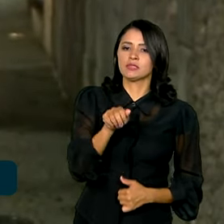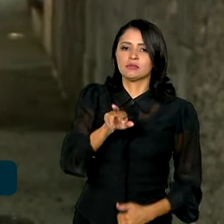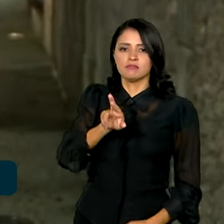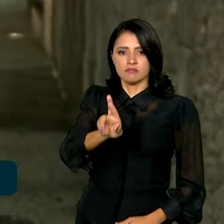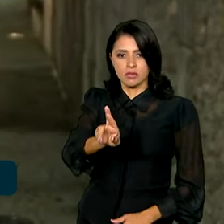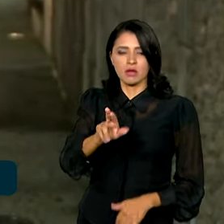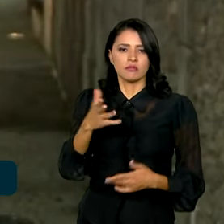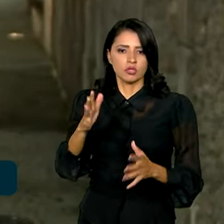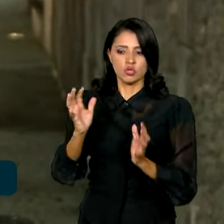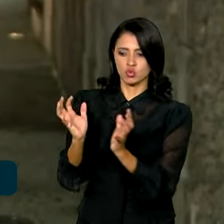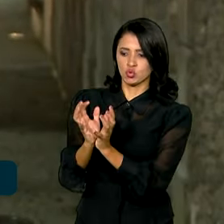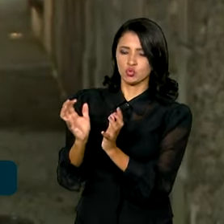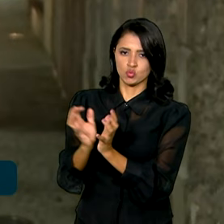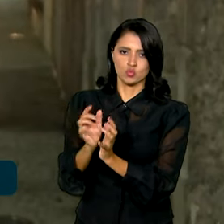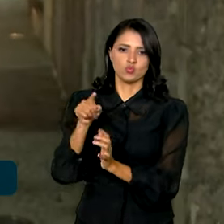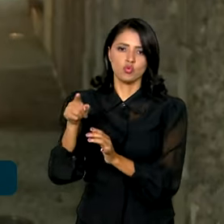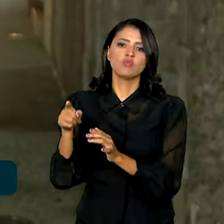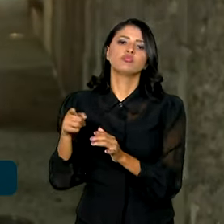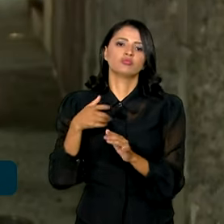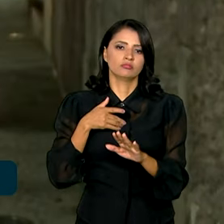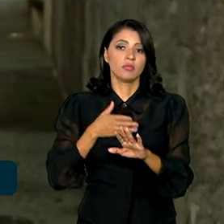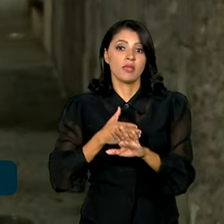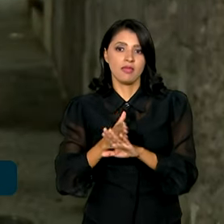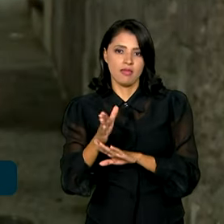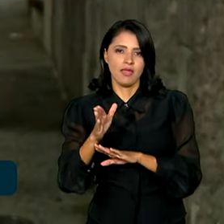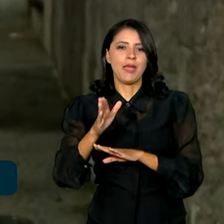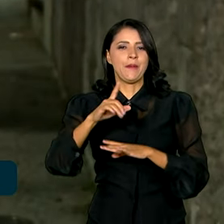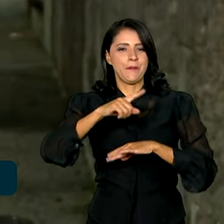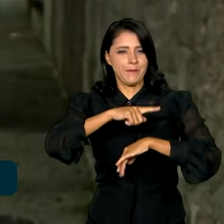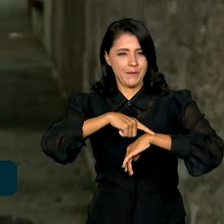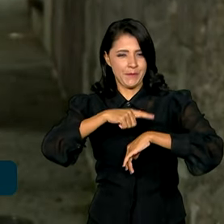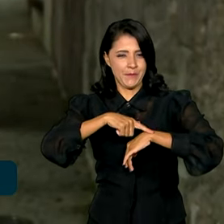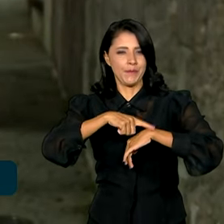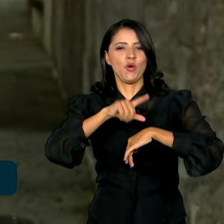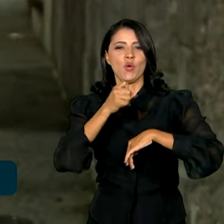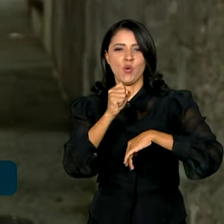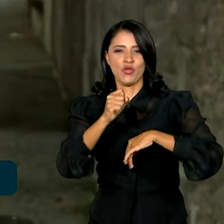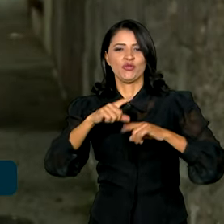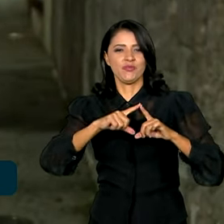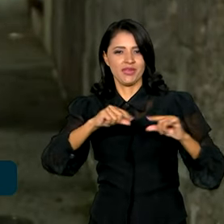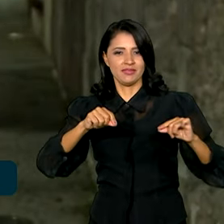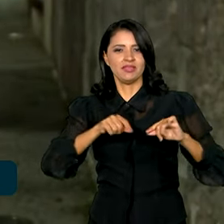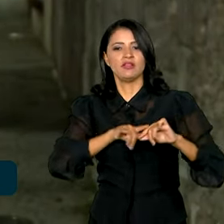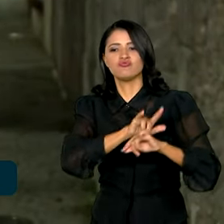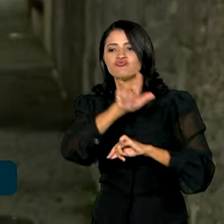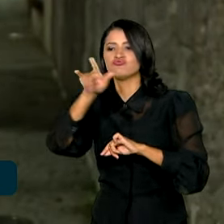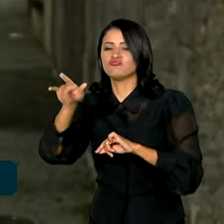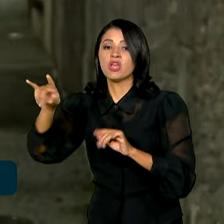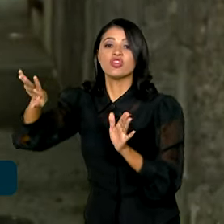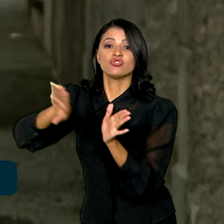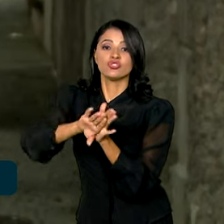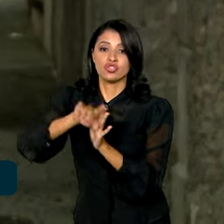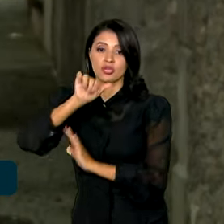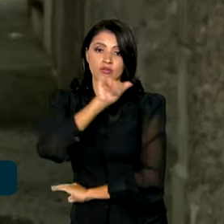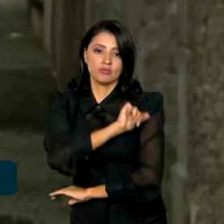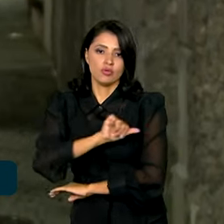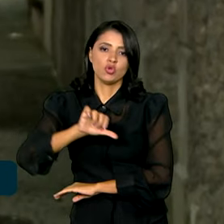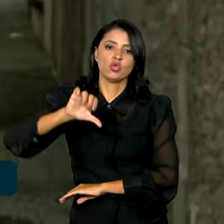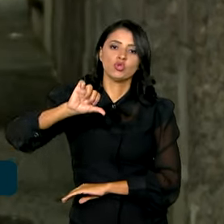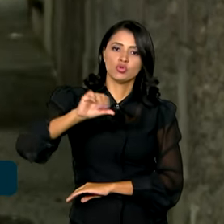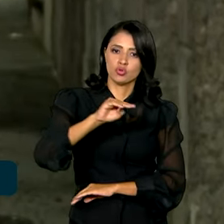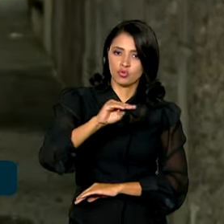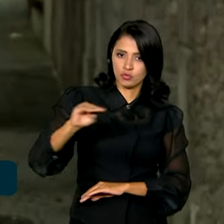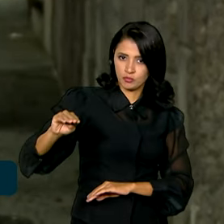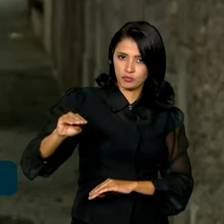A comitiva embarca aí em Brasília, Gabriela, às 8 da manhã e tem previsão de chegada aqui às 9h30 no